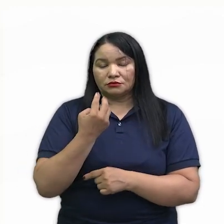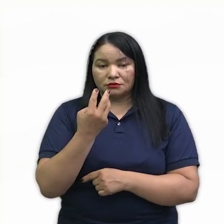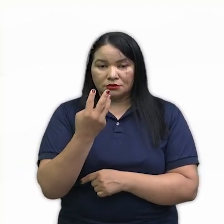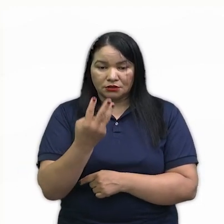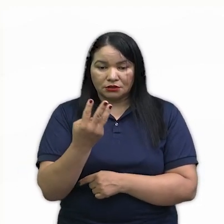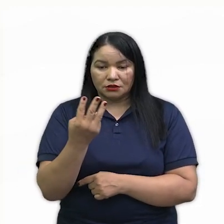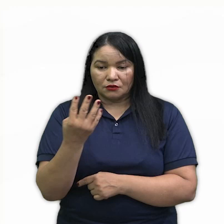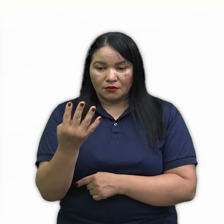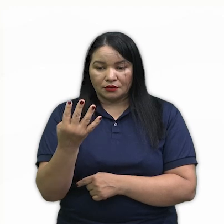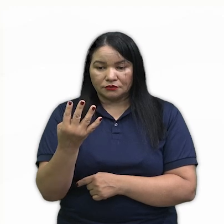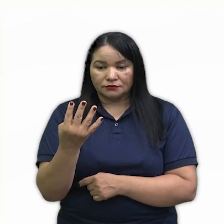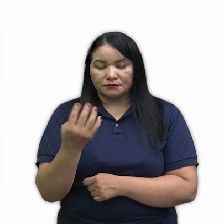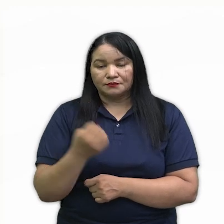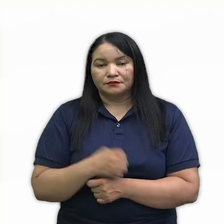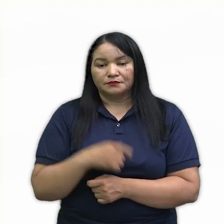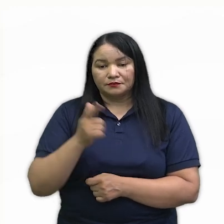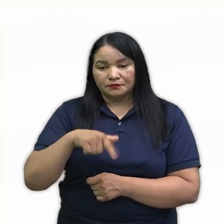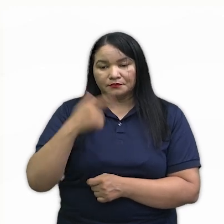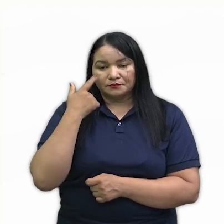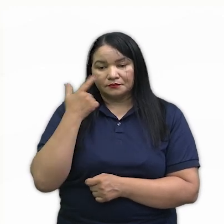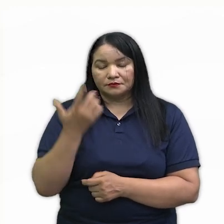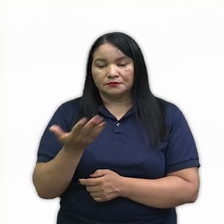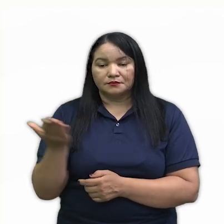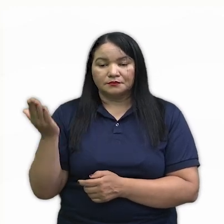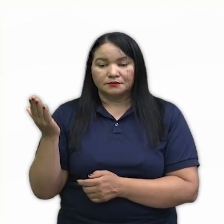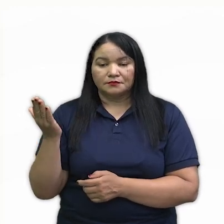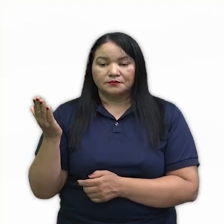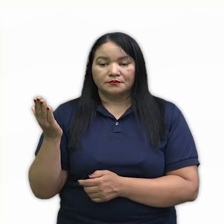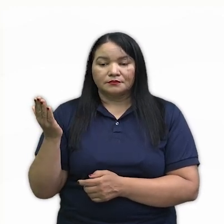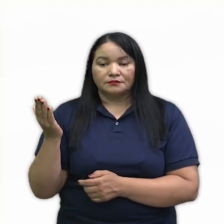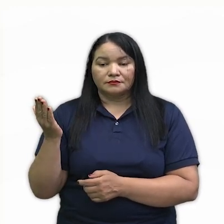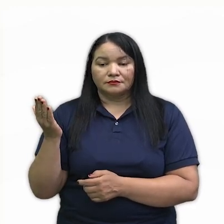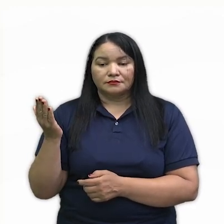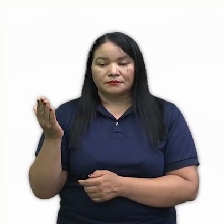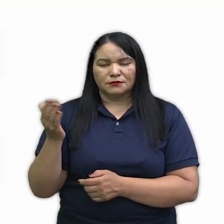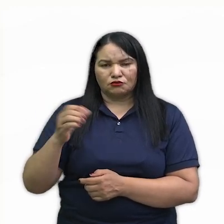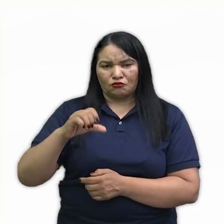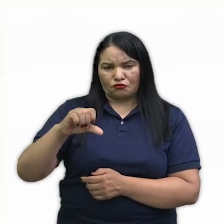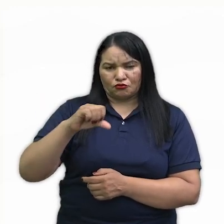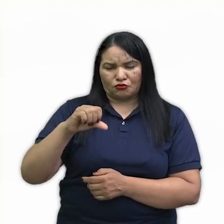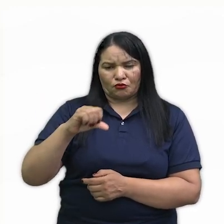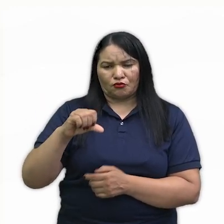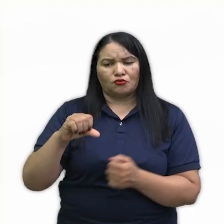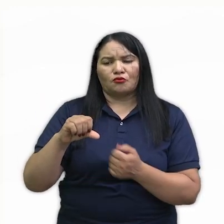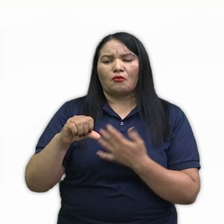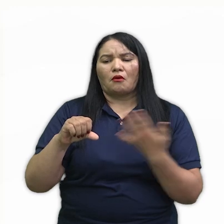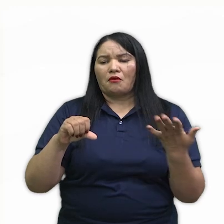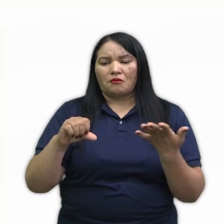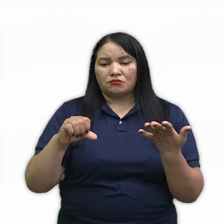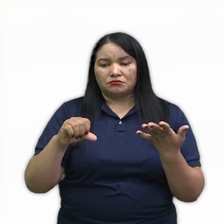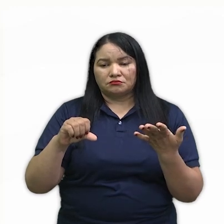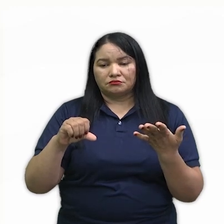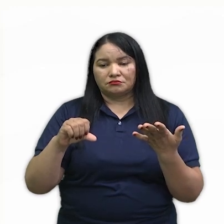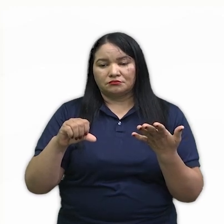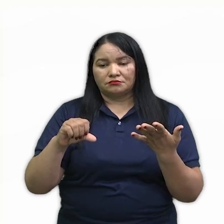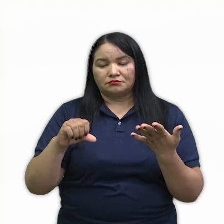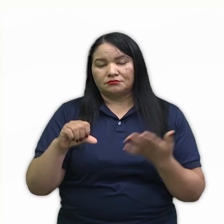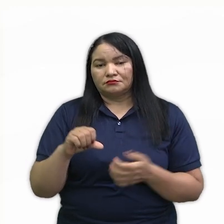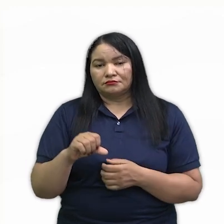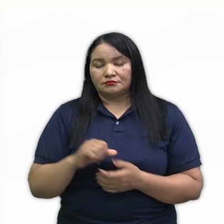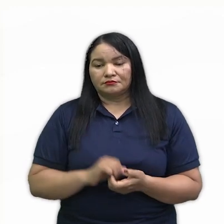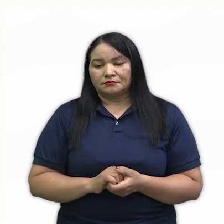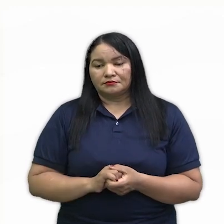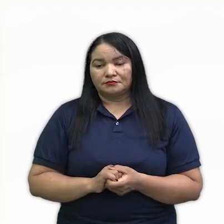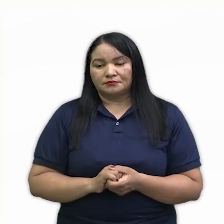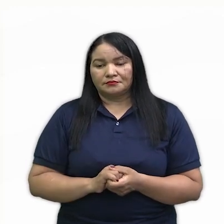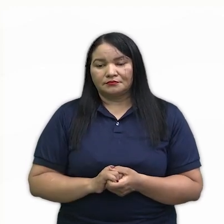34. Então vamos lá, 1, 2, 3, 4, 5, 6, 7, 8. 2, 4, 6, 8. O nono termo